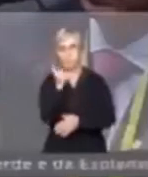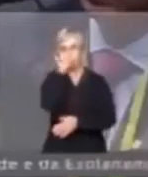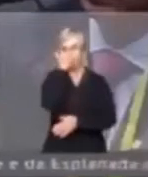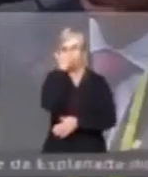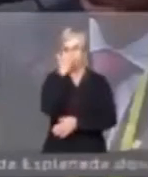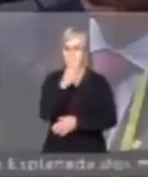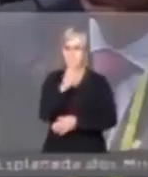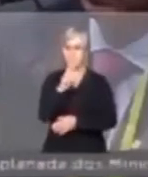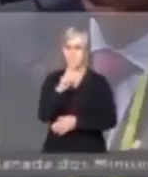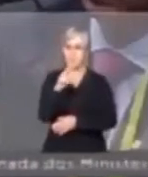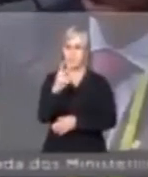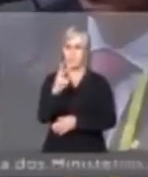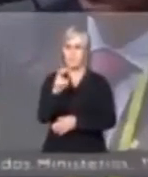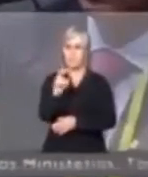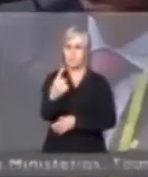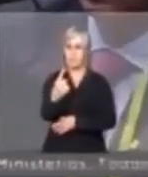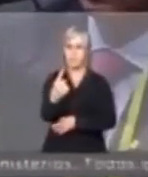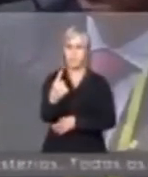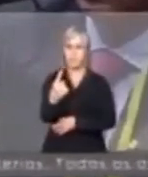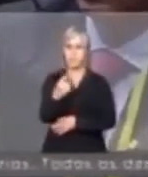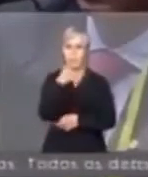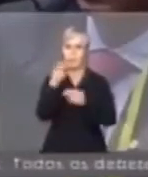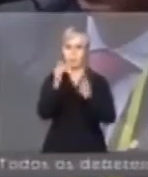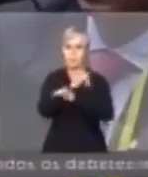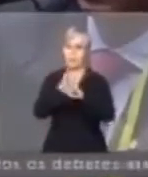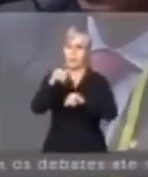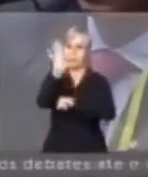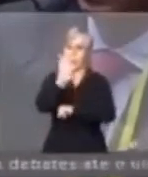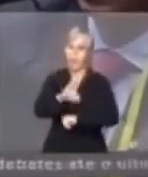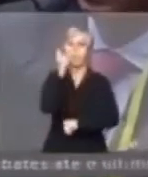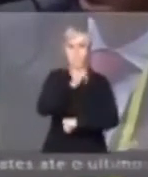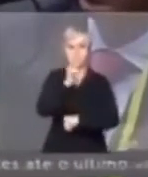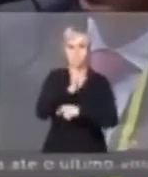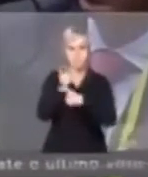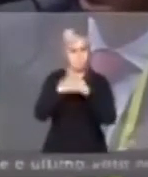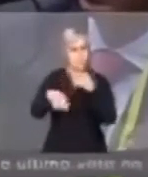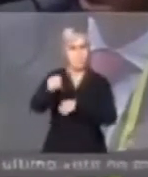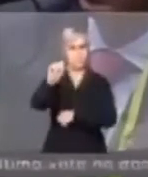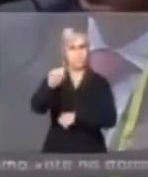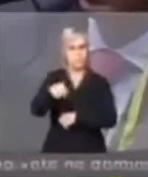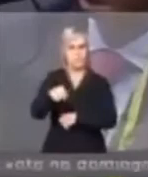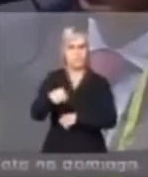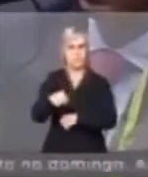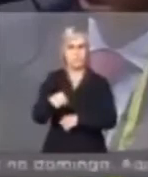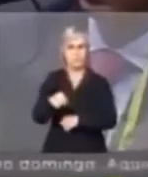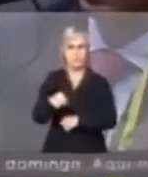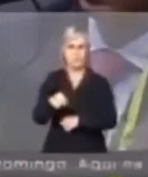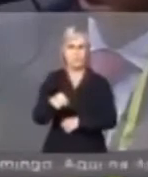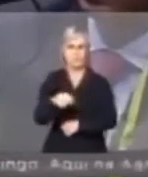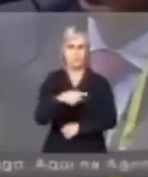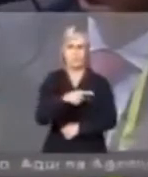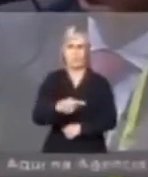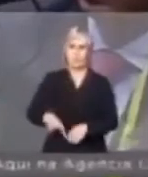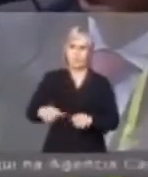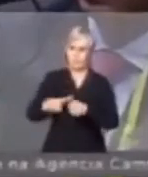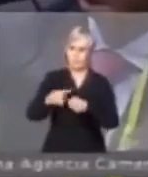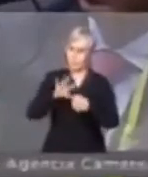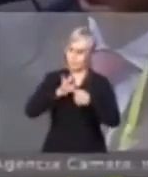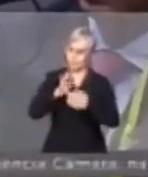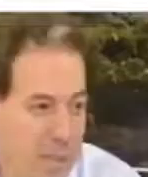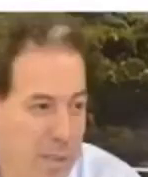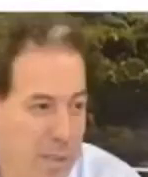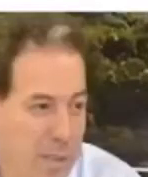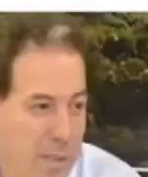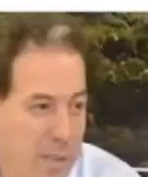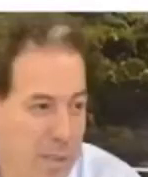PSB. O meu voto é para dizer que o Brasil tem jeito. E o prefeito de Montes Claros mostra isso para todos nós com a sua